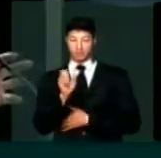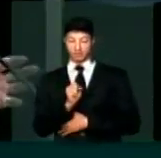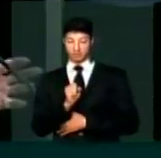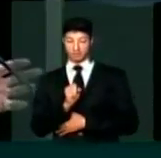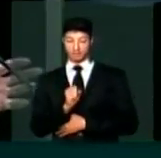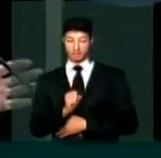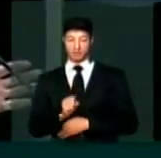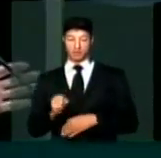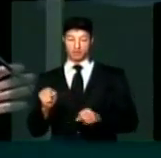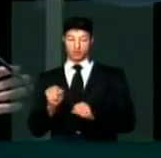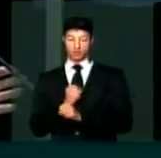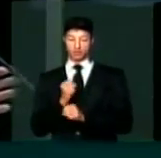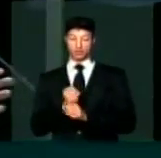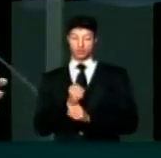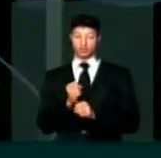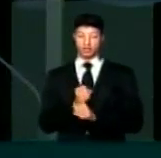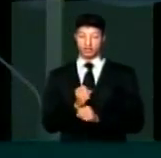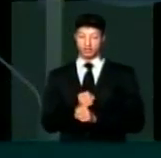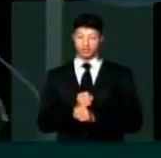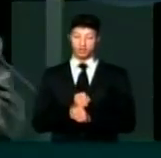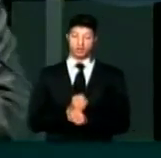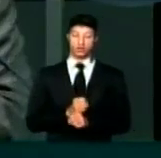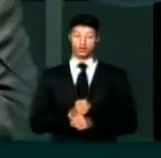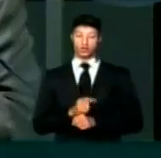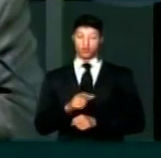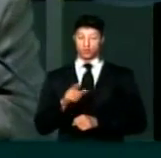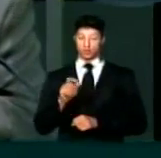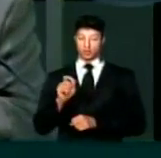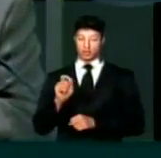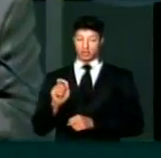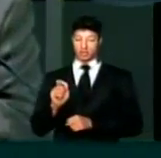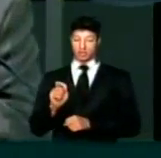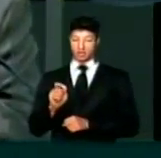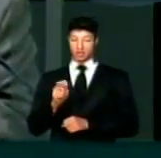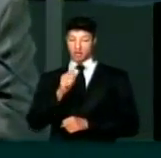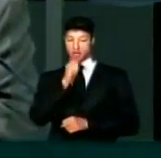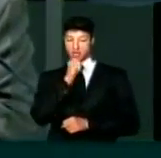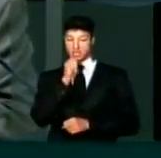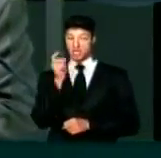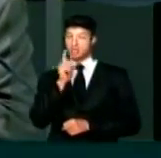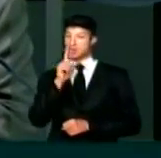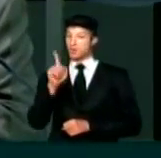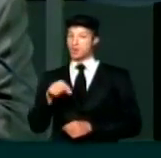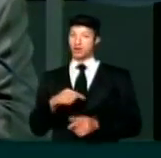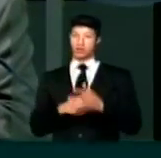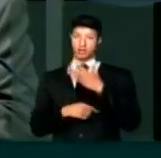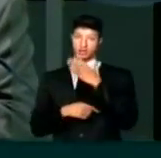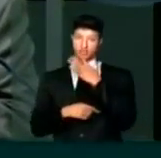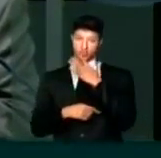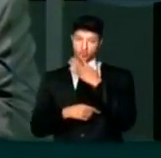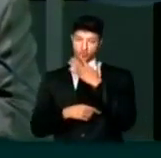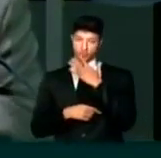busca construir aquilo que ainda não era conhecido.